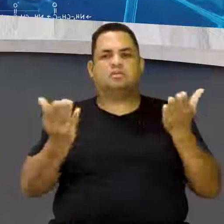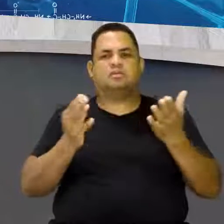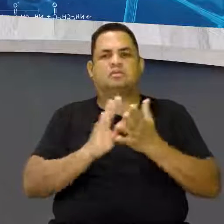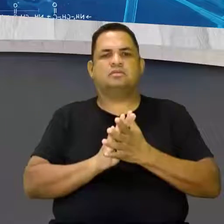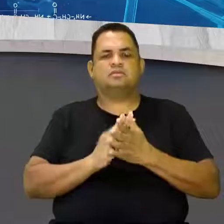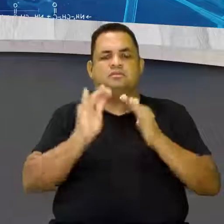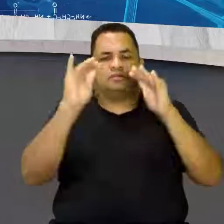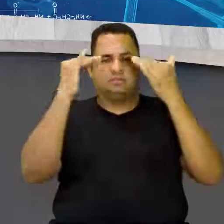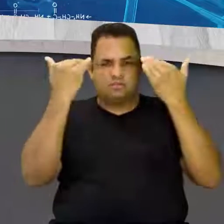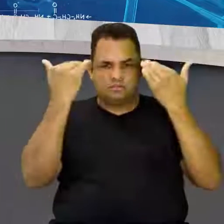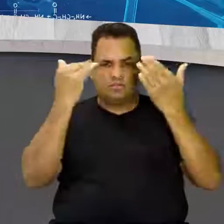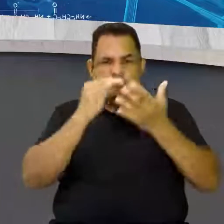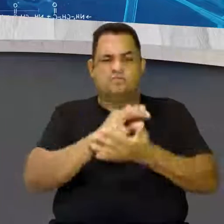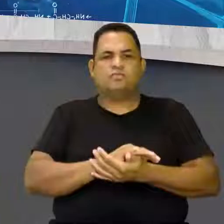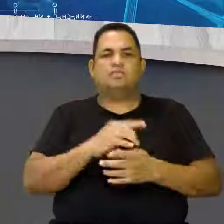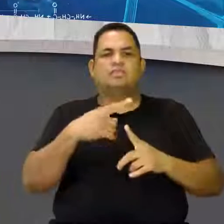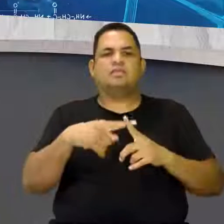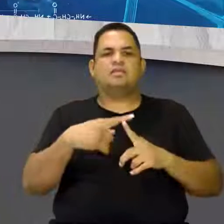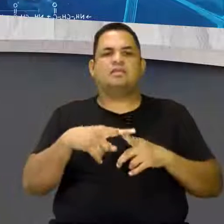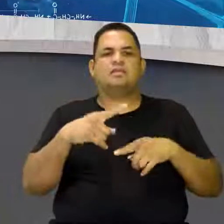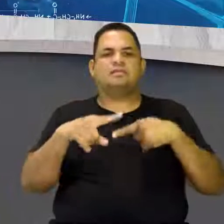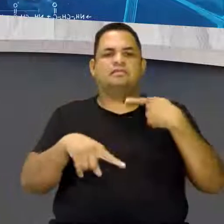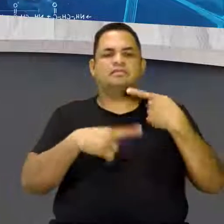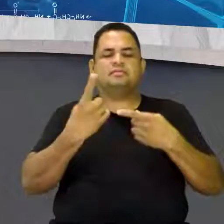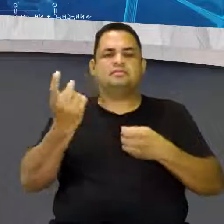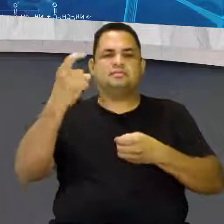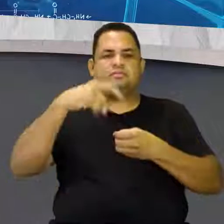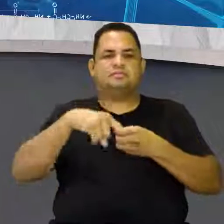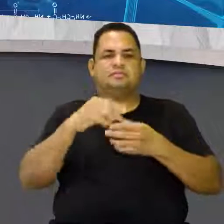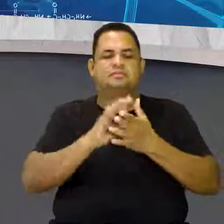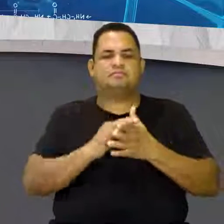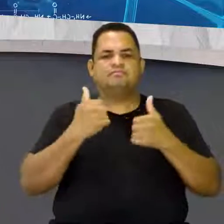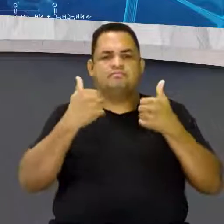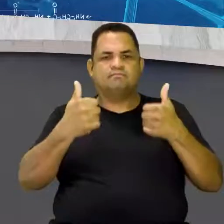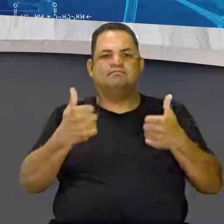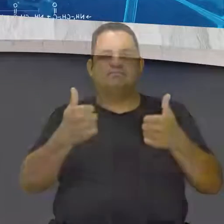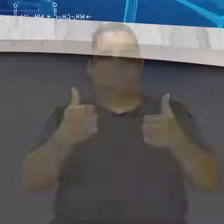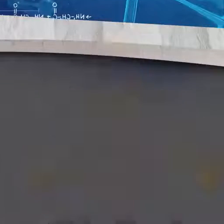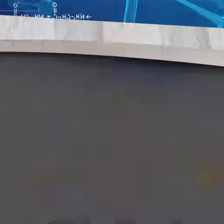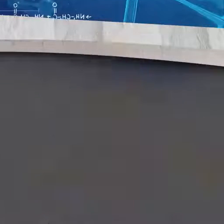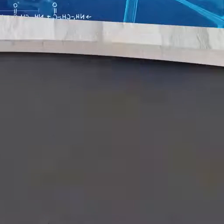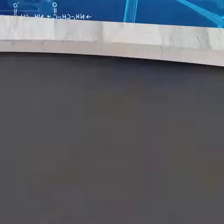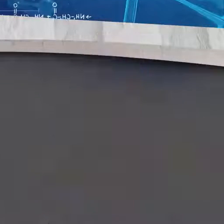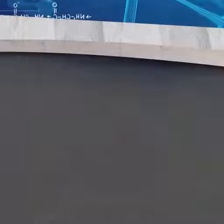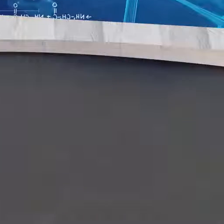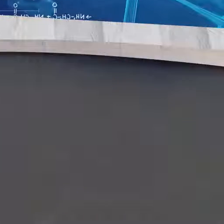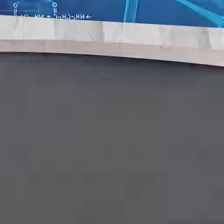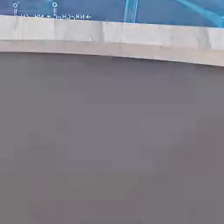Fique ligado, porque logo mais voltaremos. Valeu? Tchau, tchau.